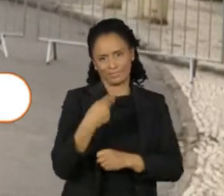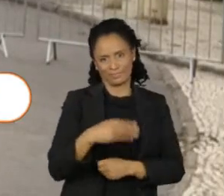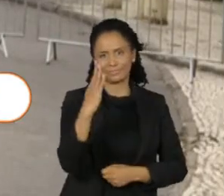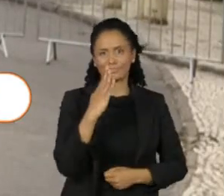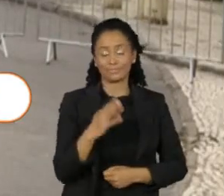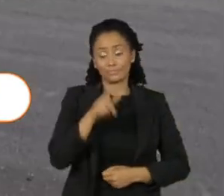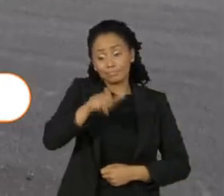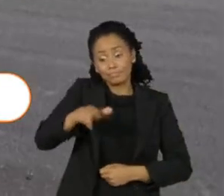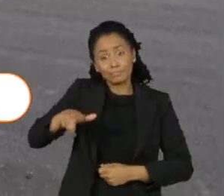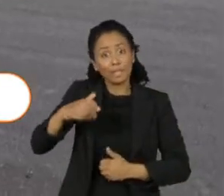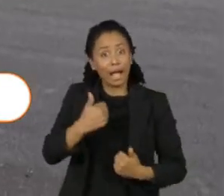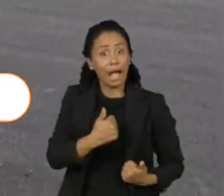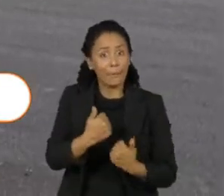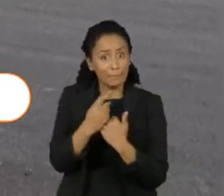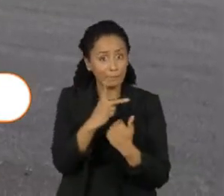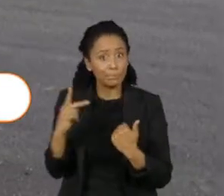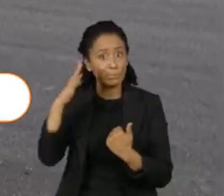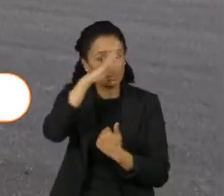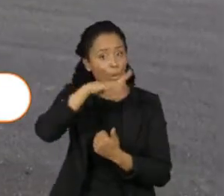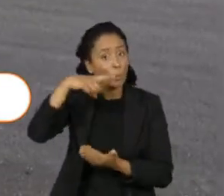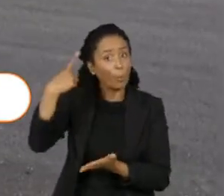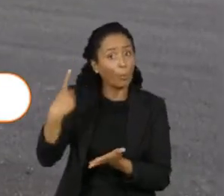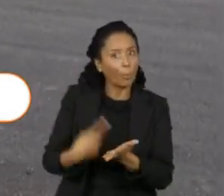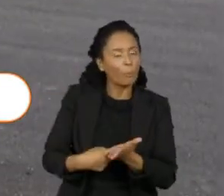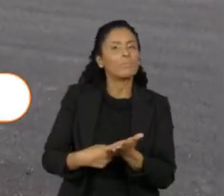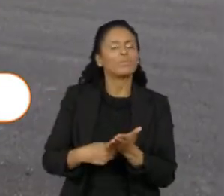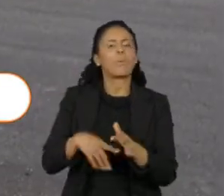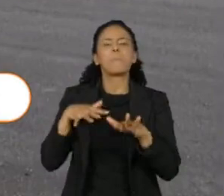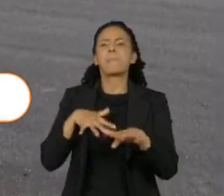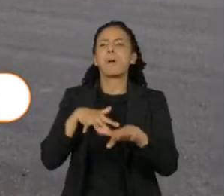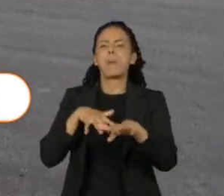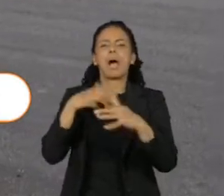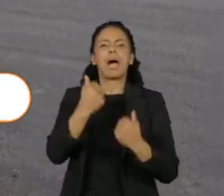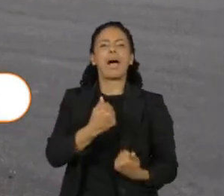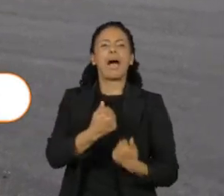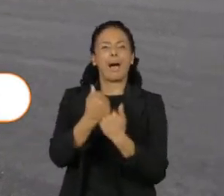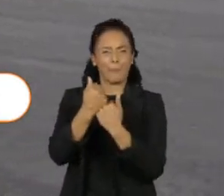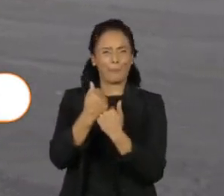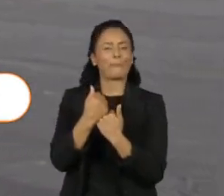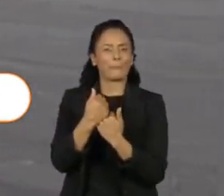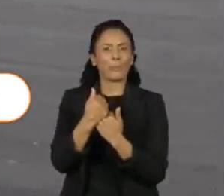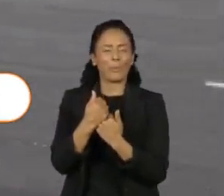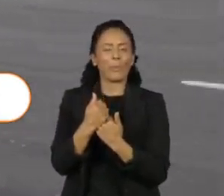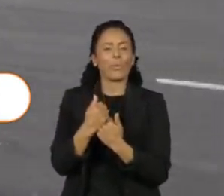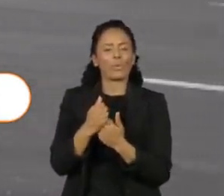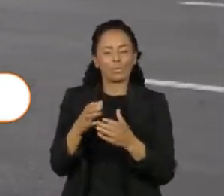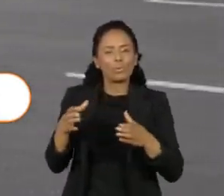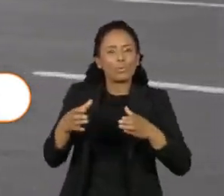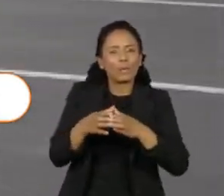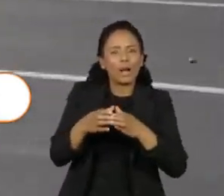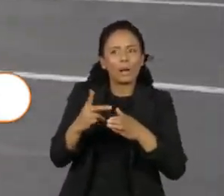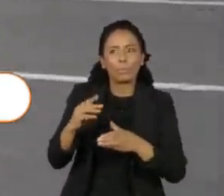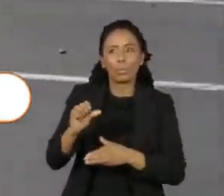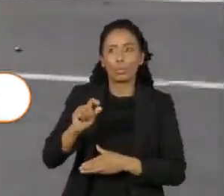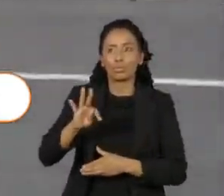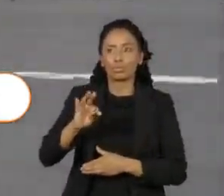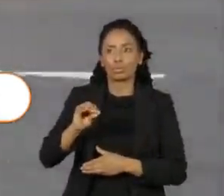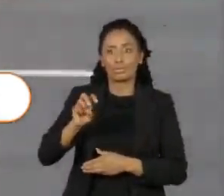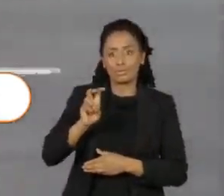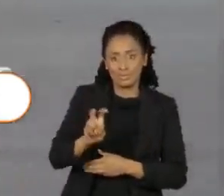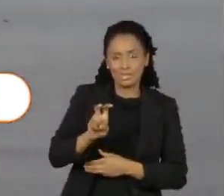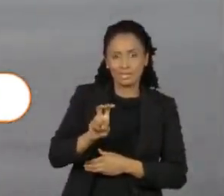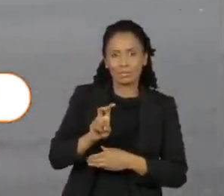apoiadores de bolsonaro marcaram uma manifestação de apoio ao presidente no Posto 5 que fica a cerca de